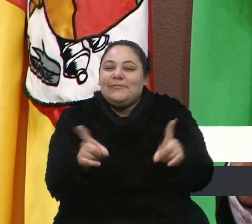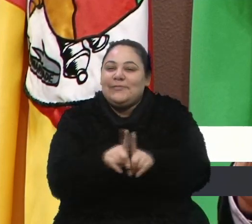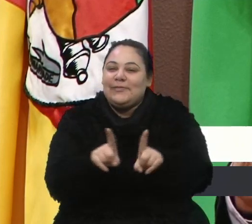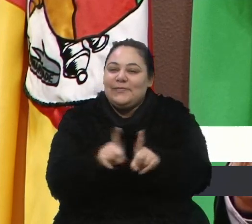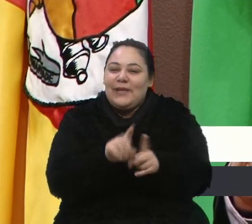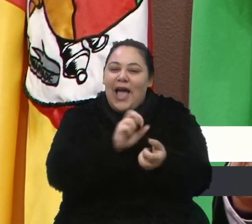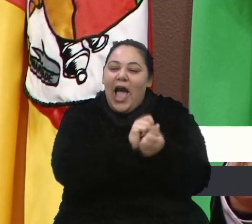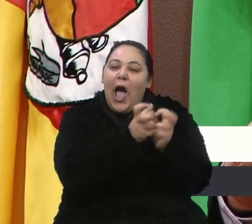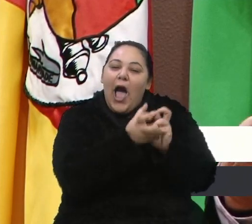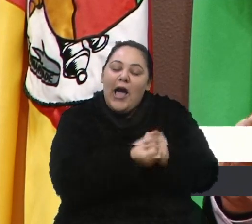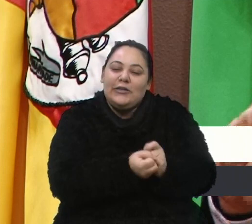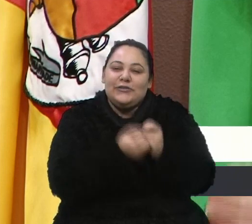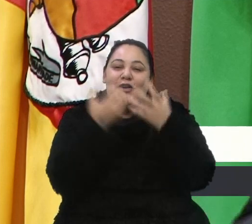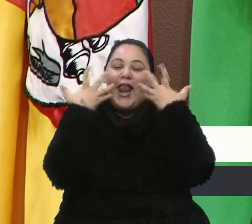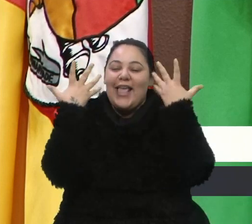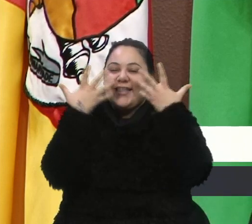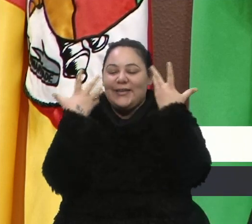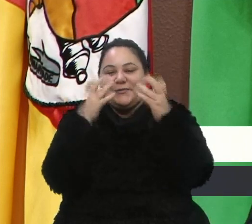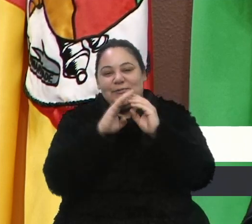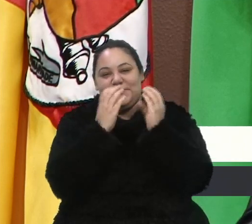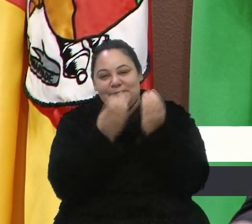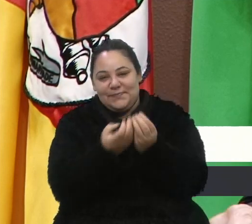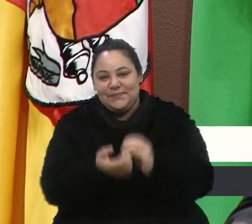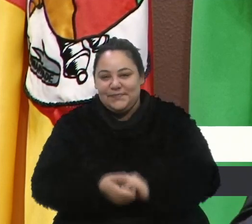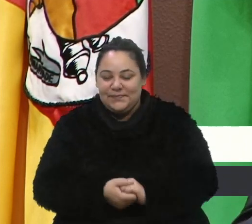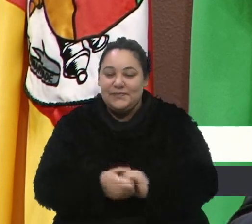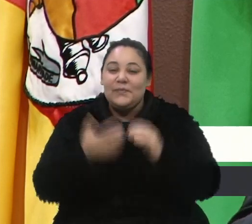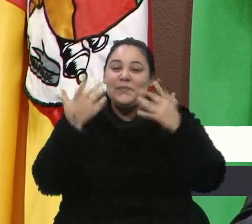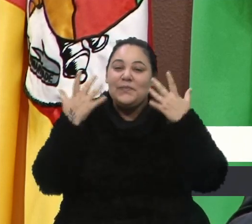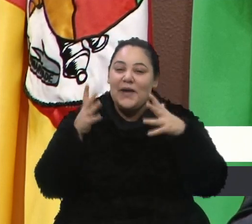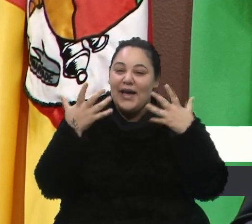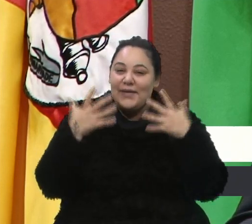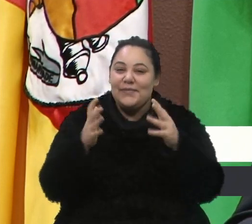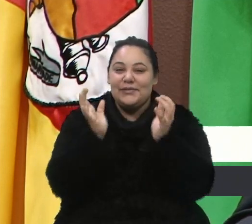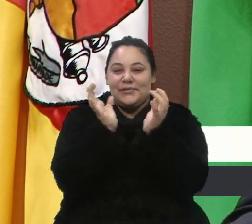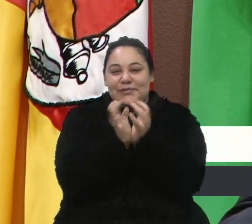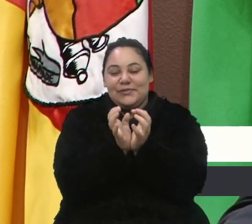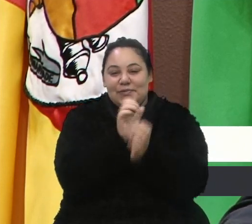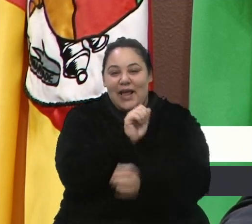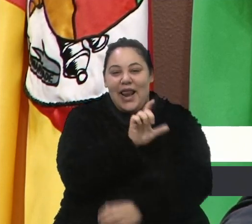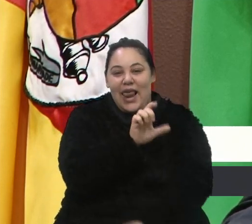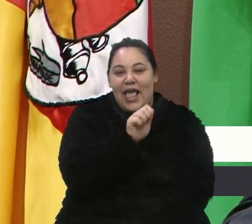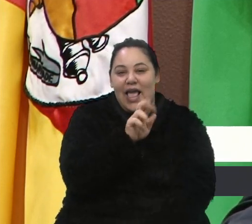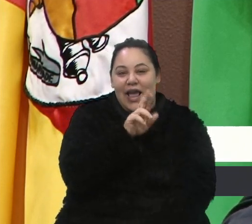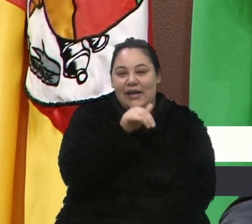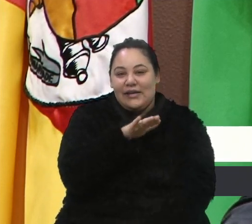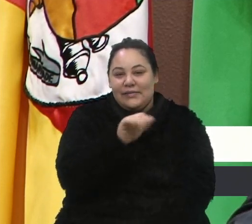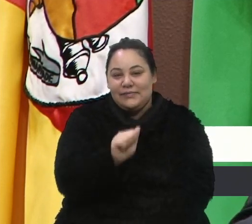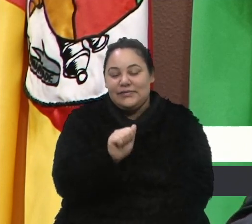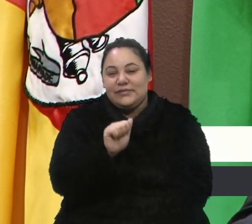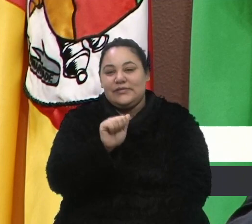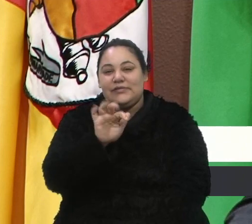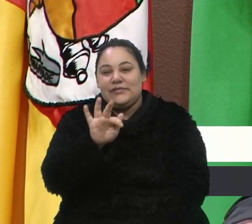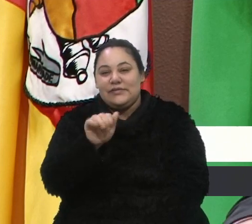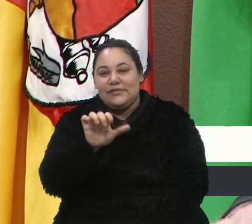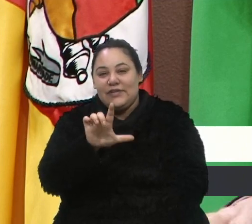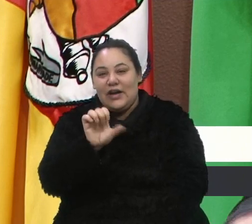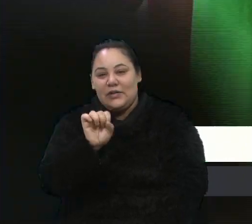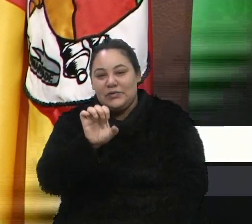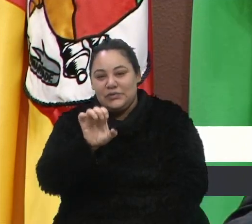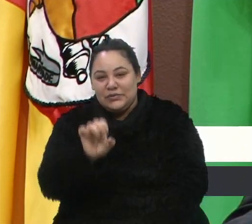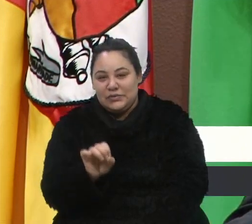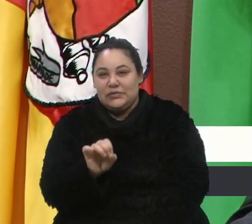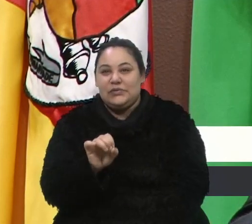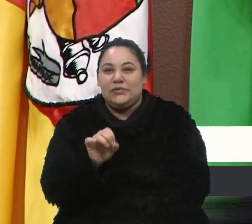e a alegria para nossas comunidades. Parabéns, Grupo Alarme Falso. Conte com essa casa, conte com